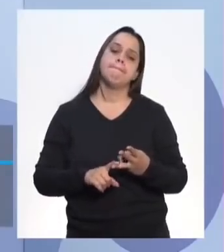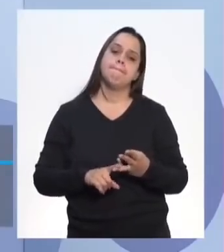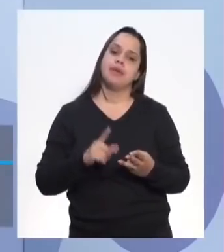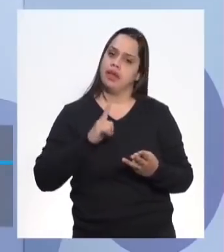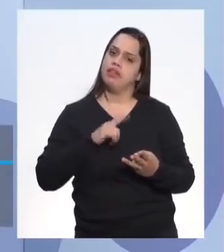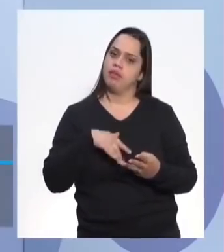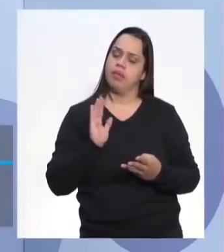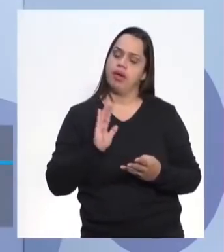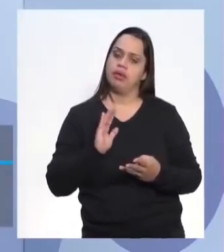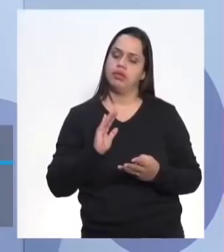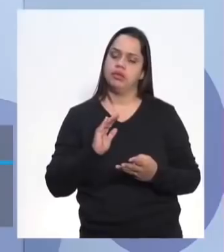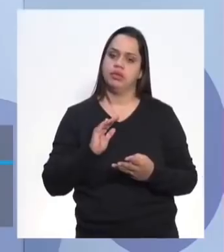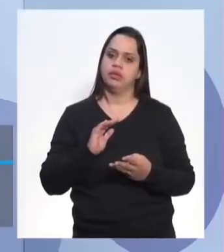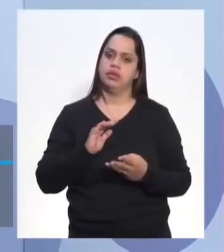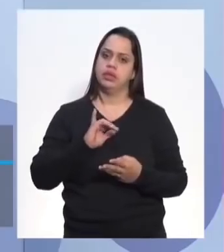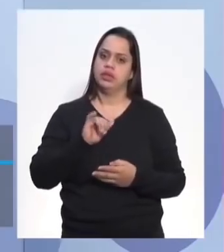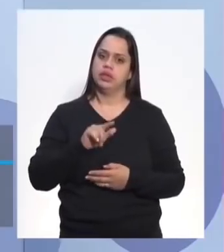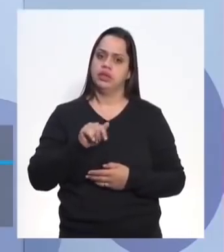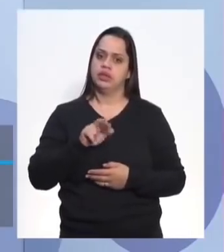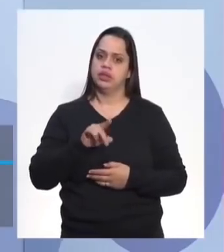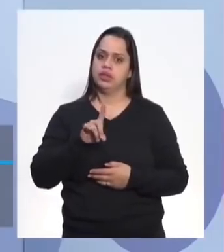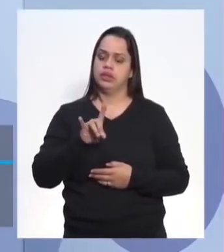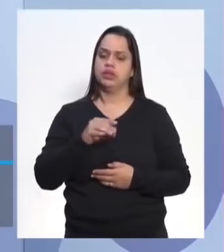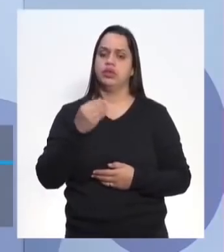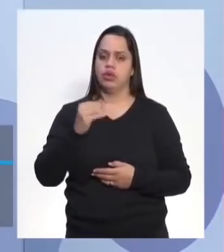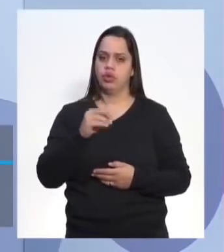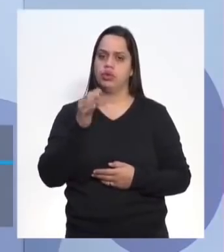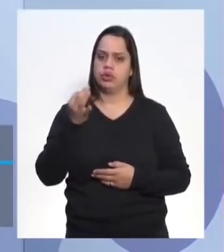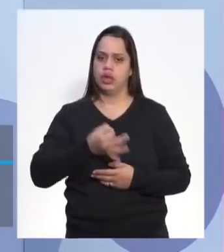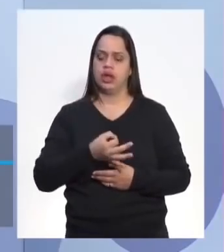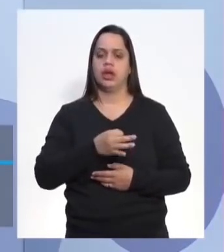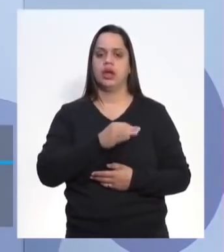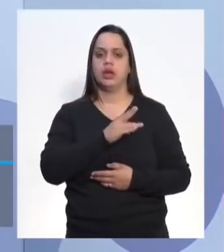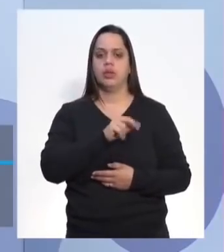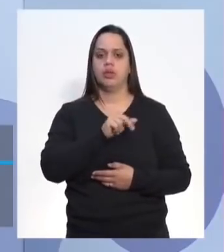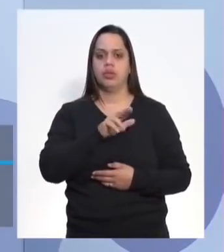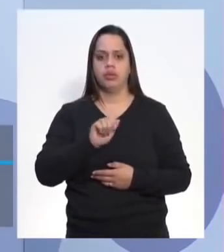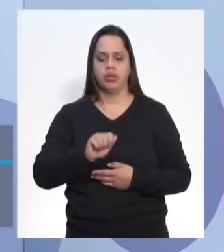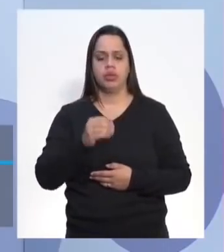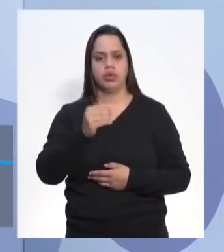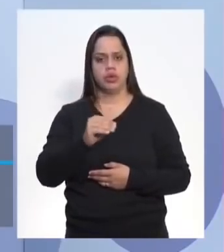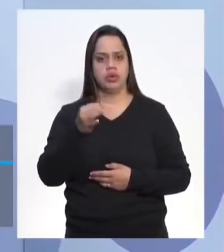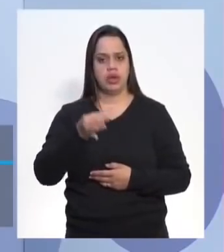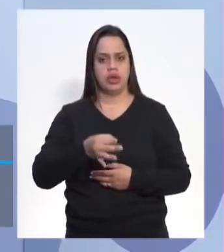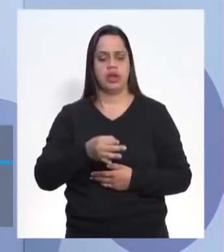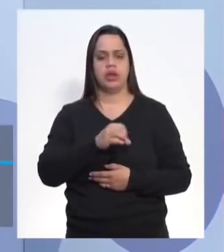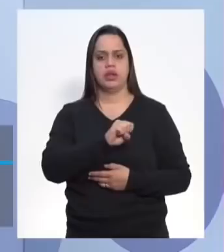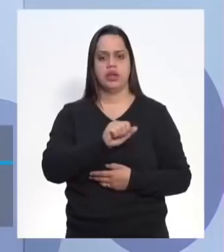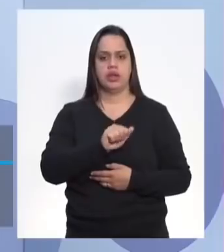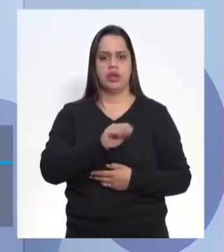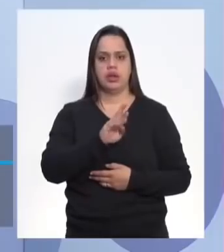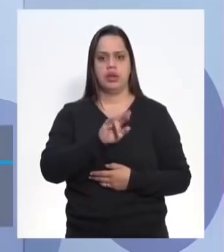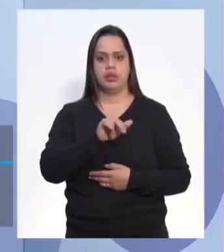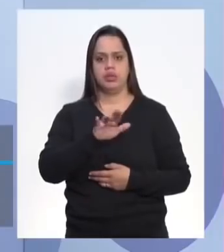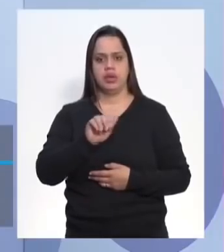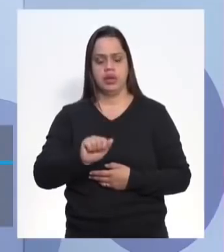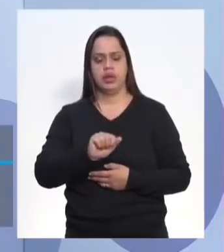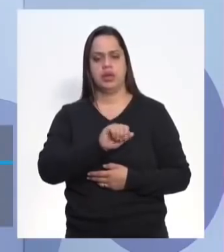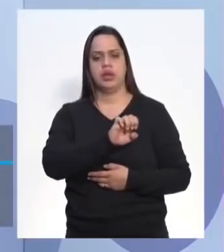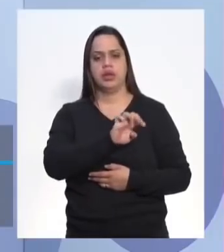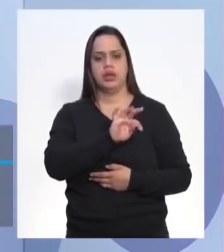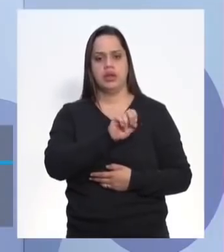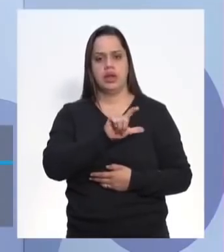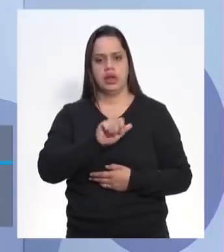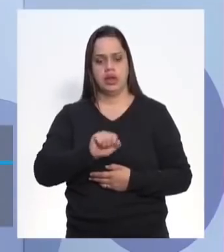mais gente que colocou. Ingrid colocou direitinho, Bruna Oliveira, Sabrina Vitória, Estela,